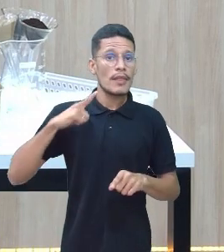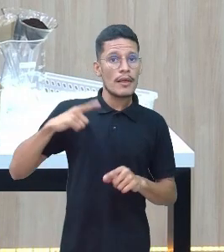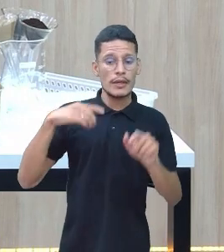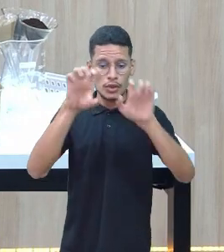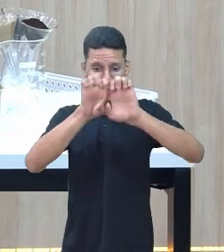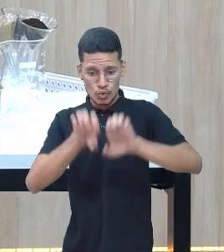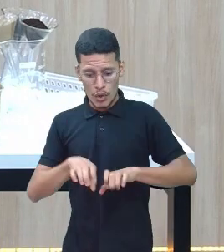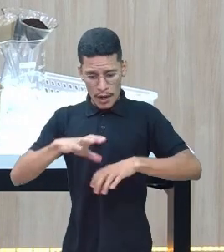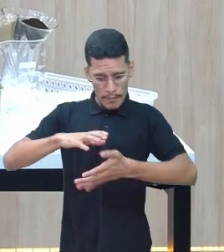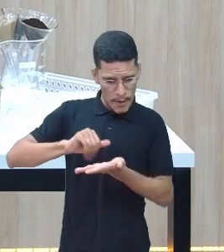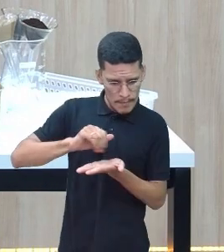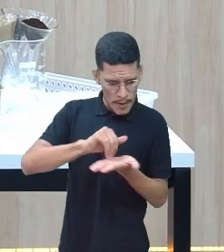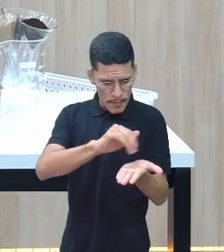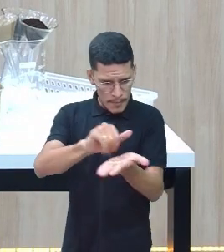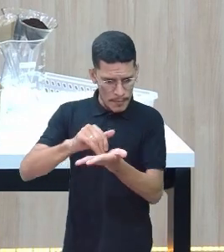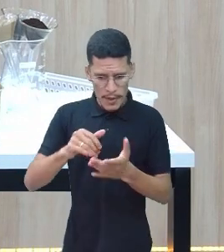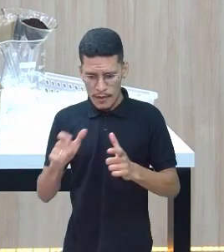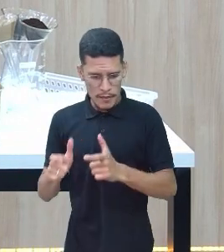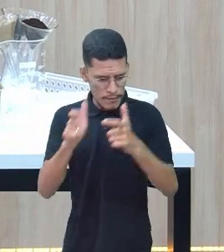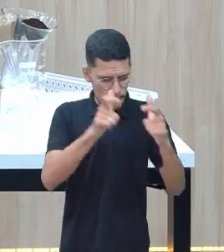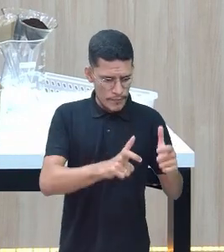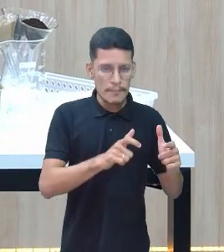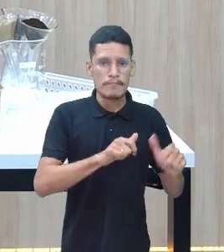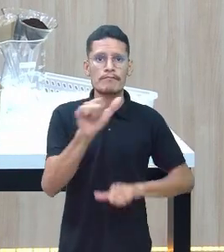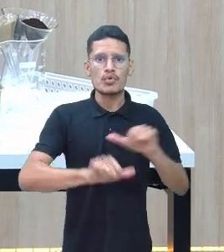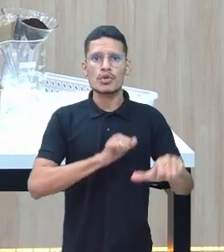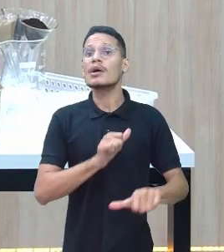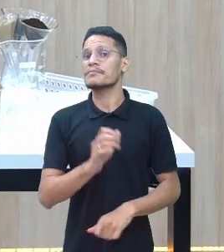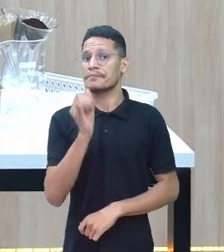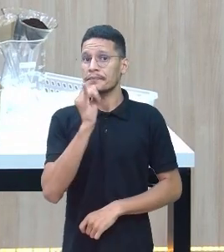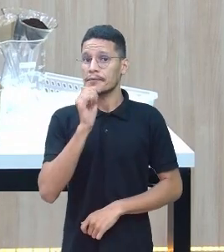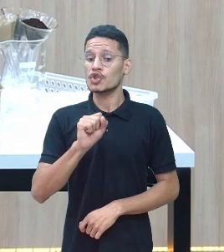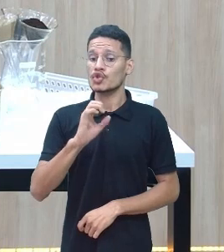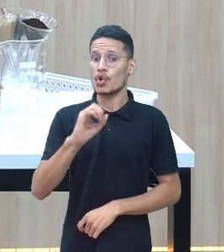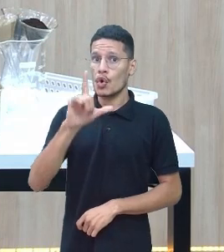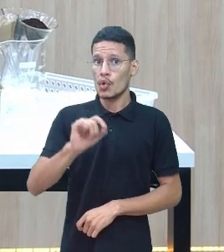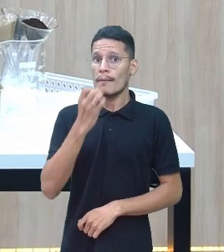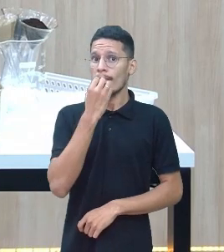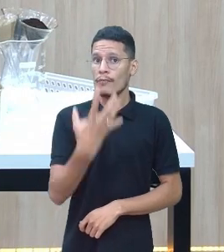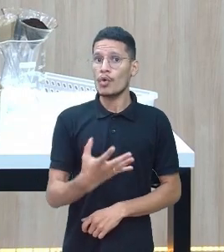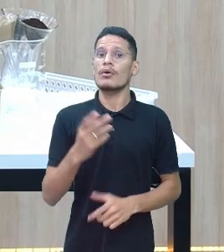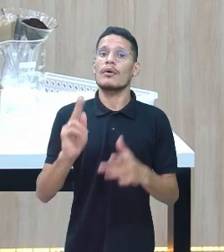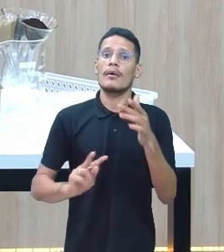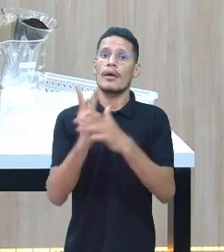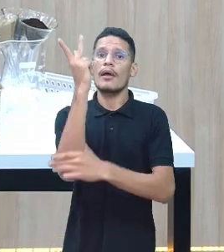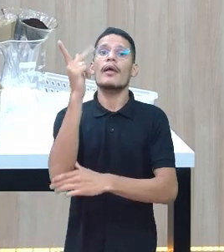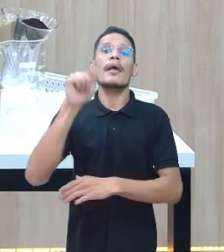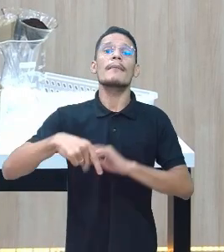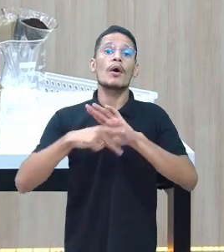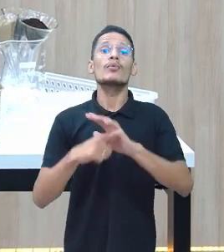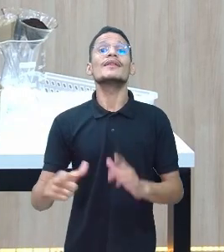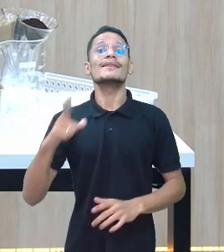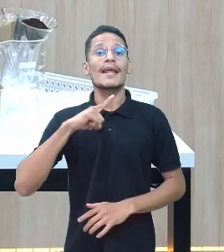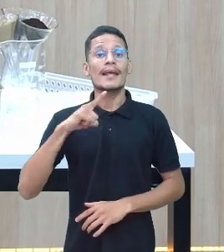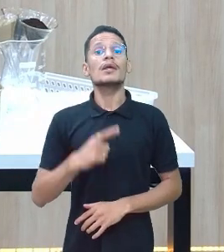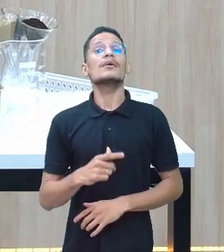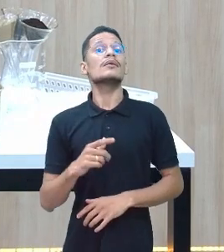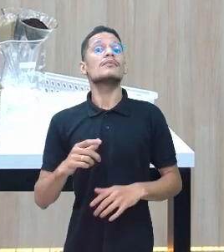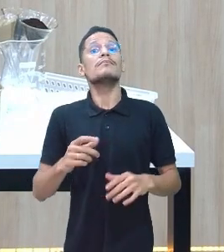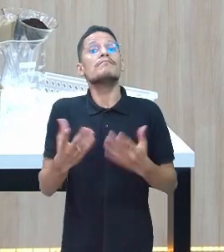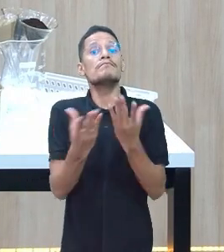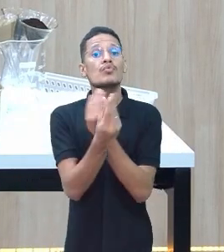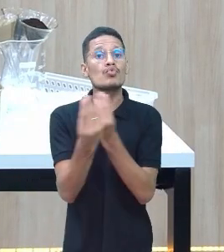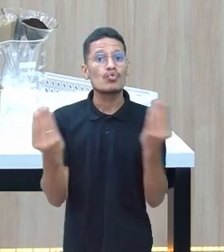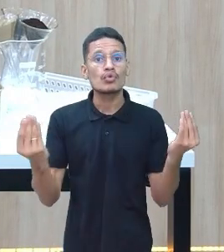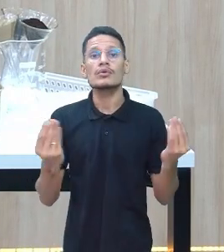ser removidos de um lugar para outro. Um solo propício para as plantas são aqueles ricos em matéria orgânica,